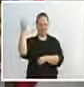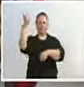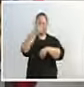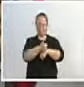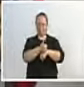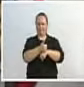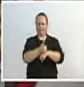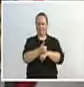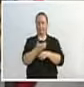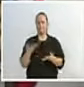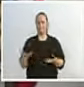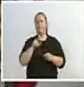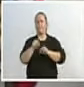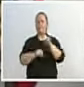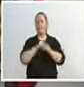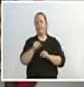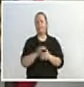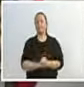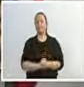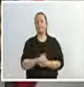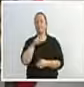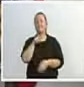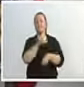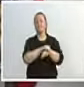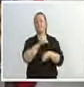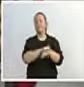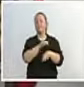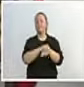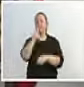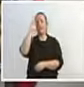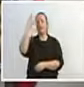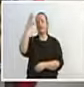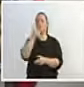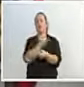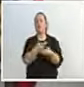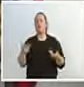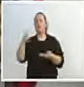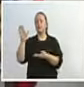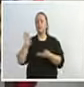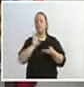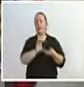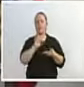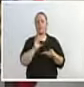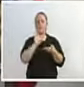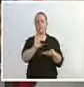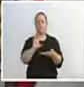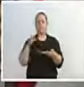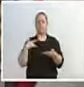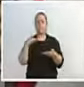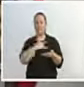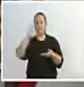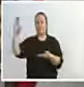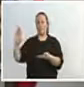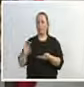está tomando medidas para retirar os já parcos recursos que nós temos na área da saúde. E se isso acontecer,